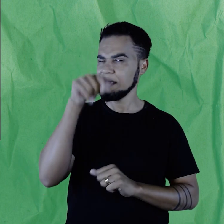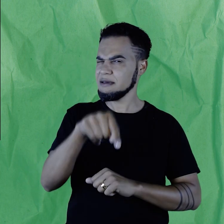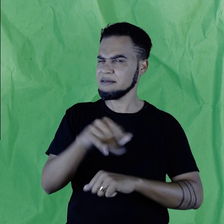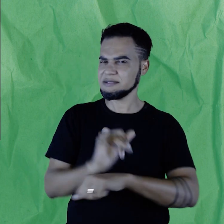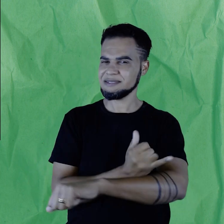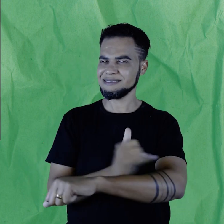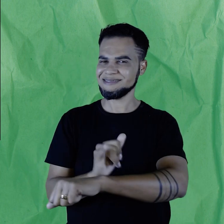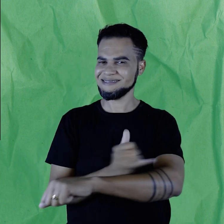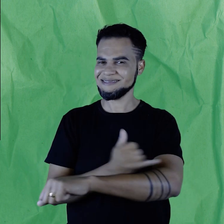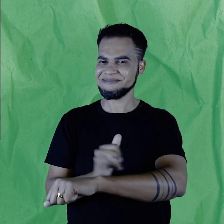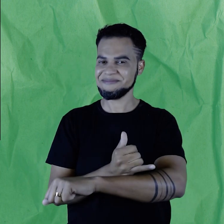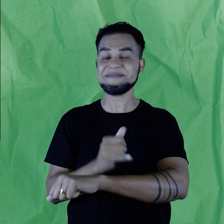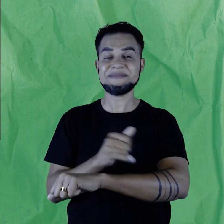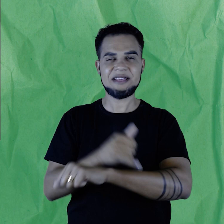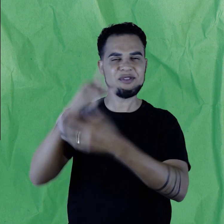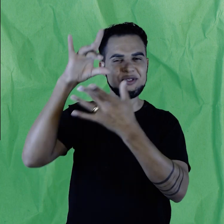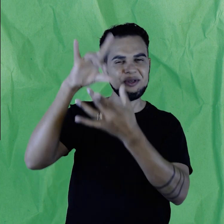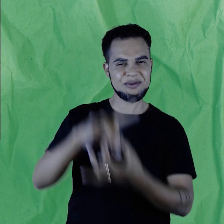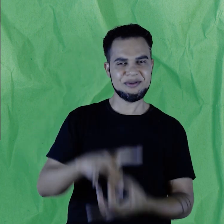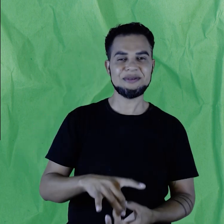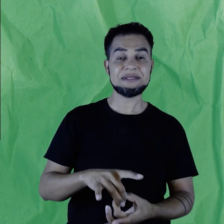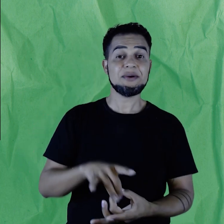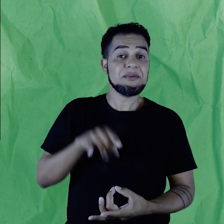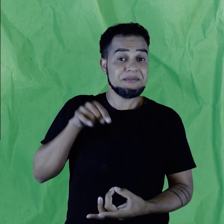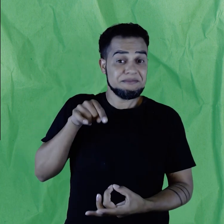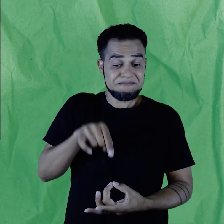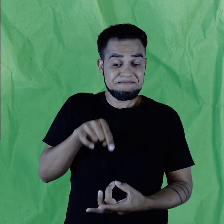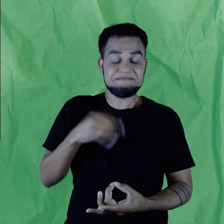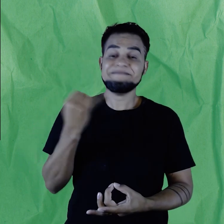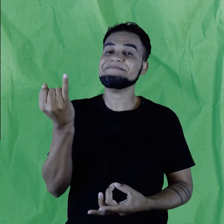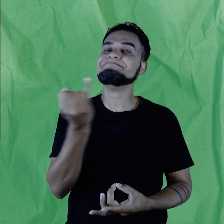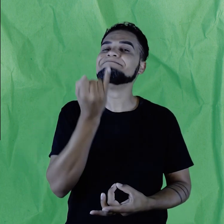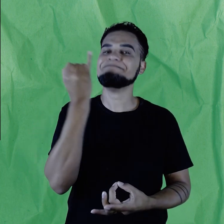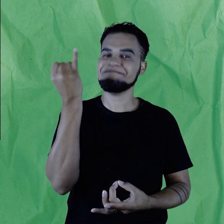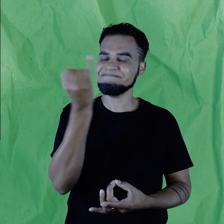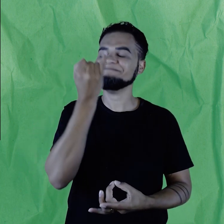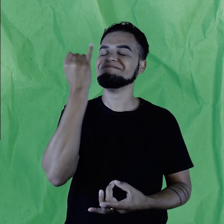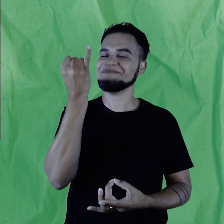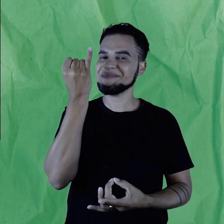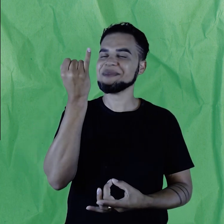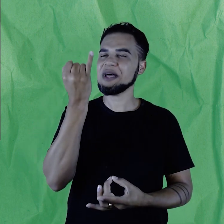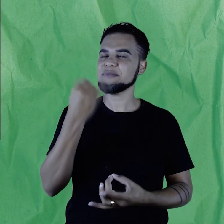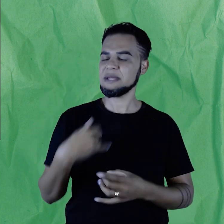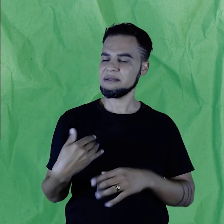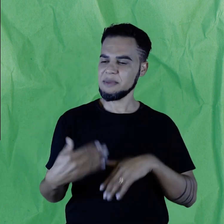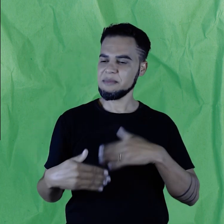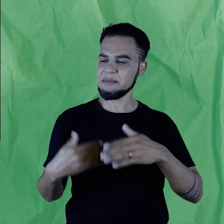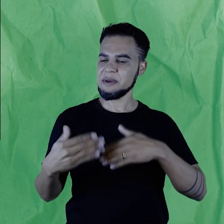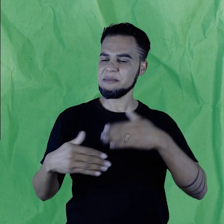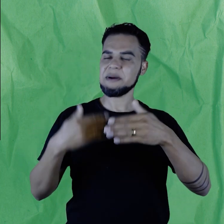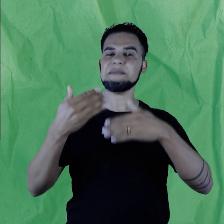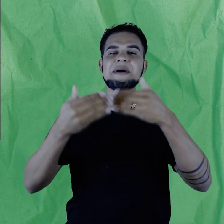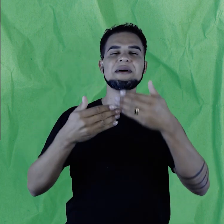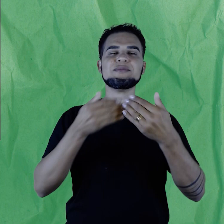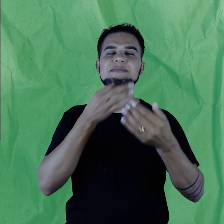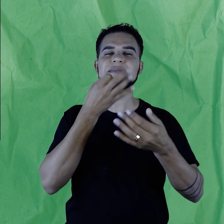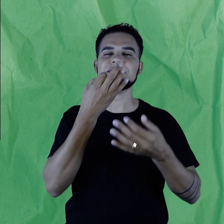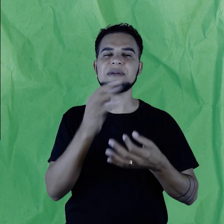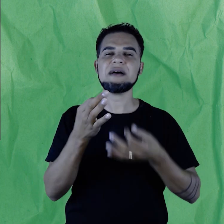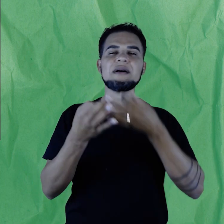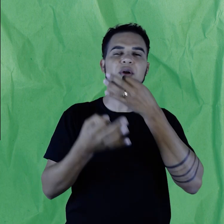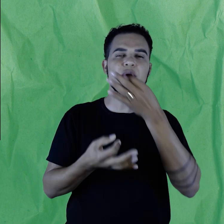esses mecanismos coesivos são fundamentais para a construção de